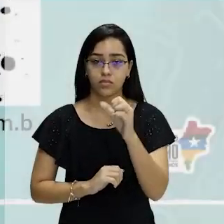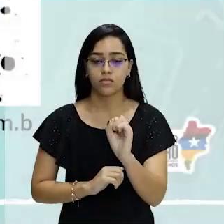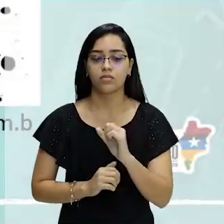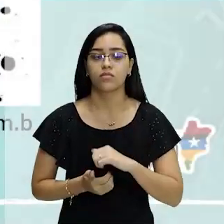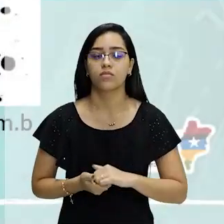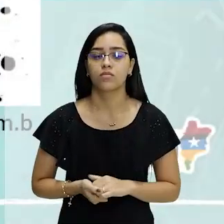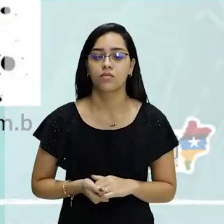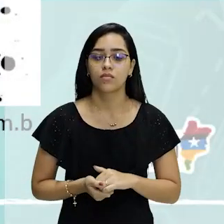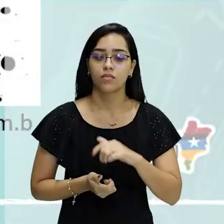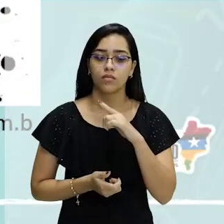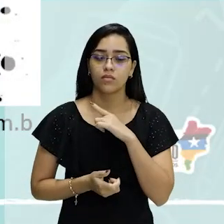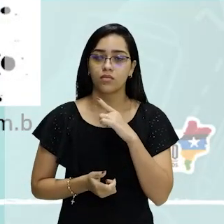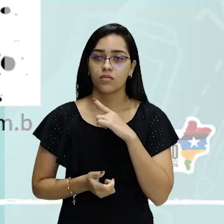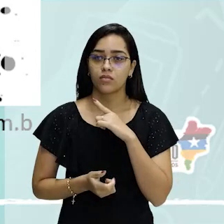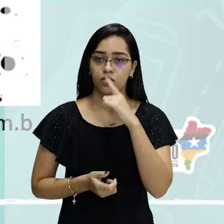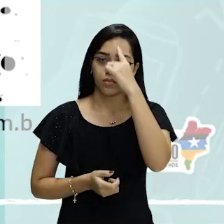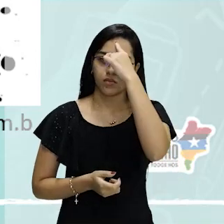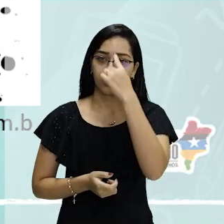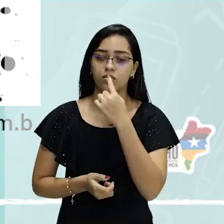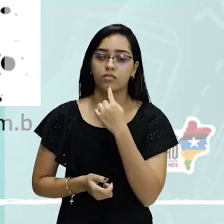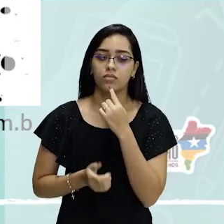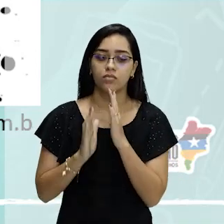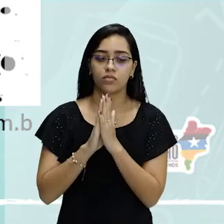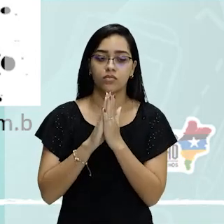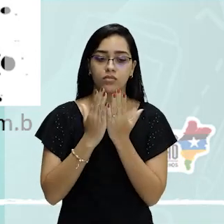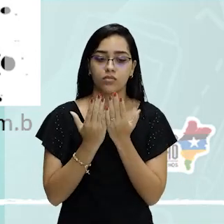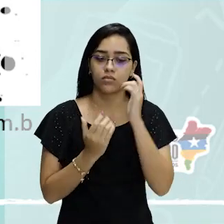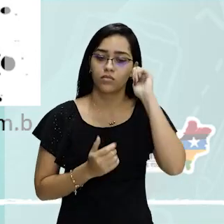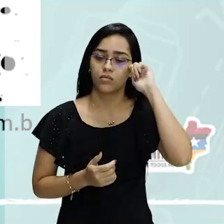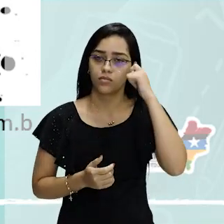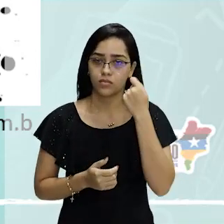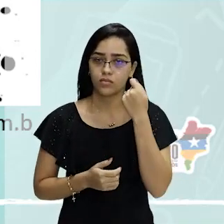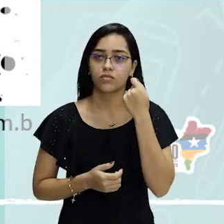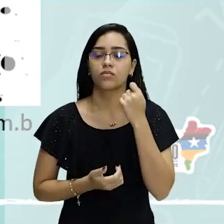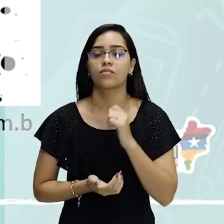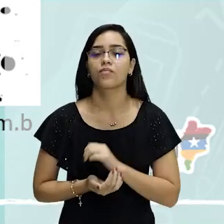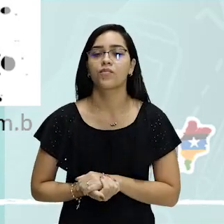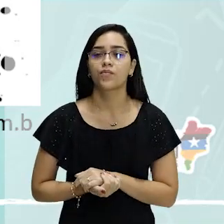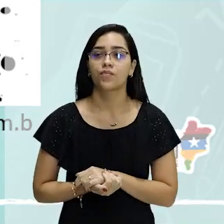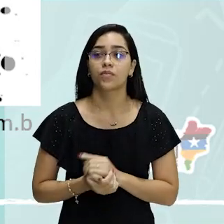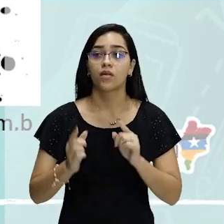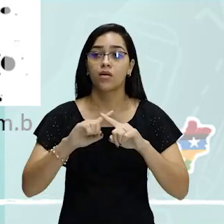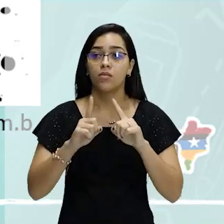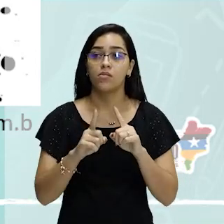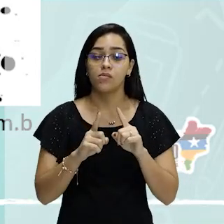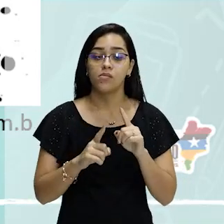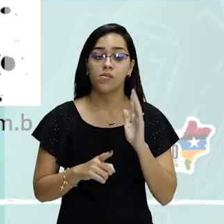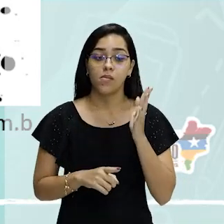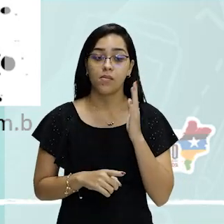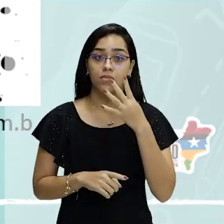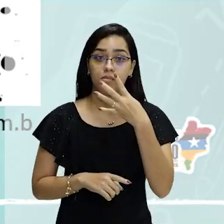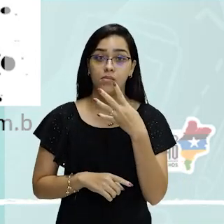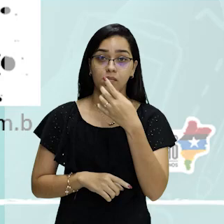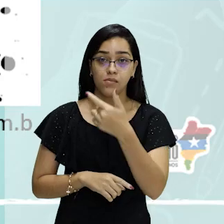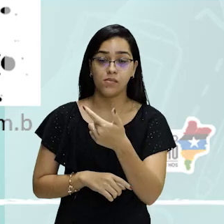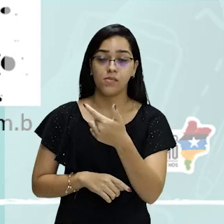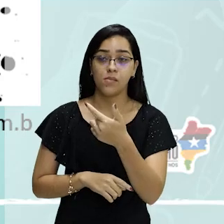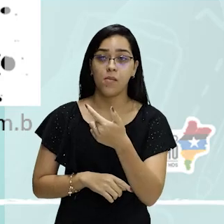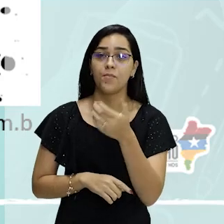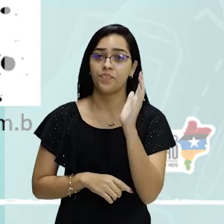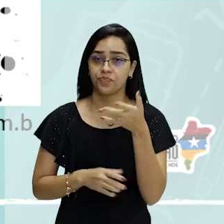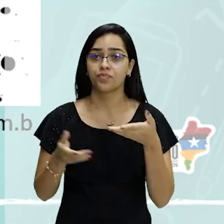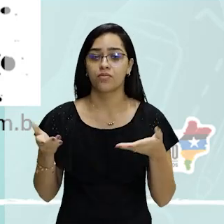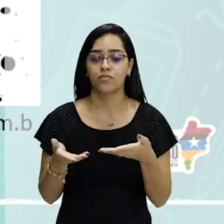1978. Aqui eu tenho a figura, né, do Caderno Negro, Cadernos Negros, só que esse volume aí já é o 42, já é bem